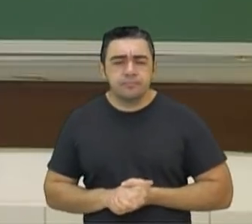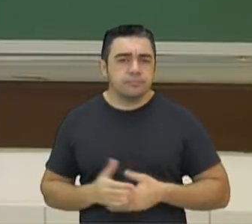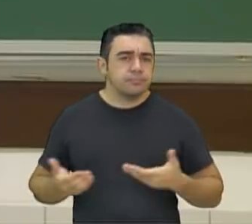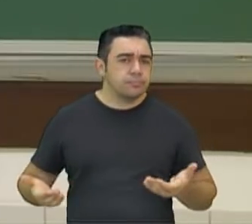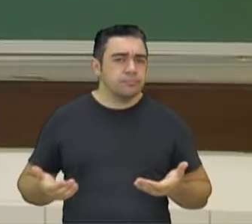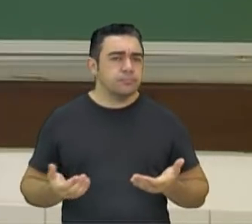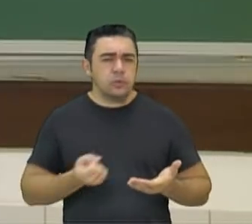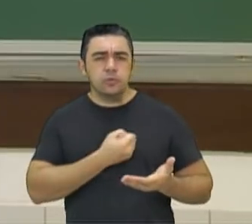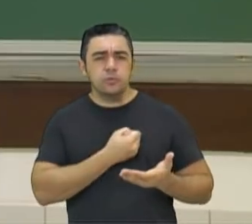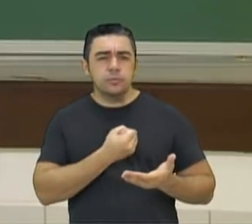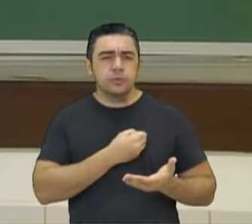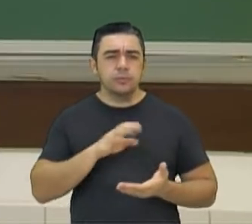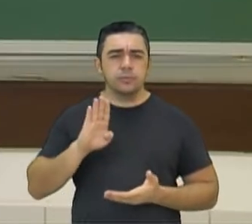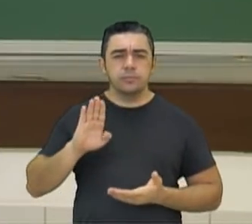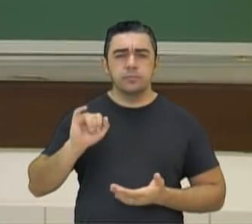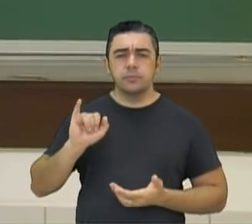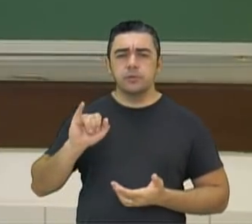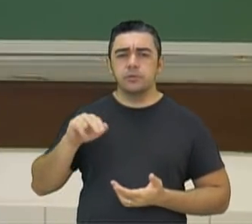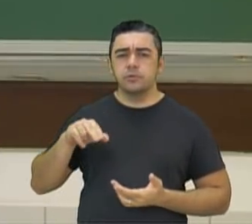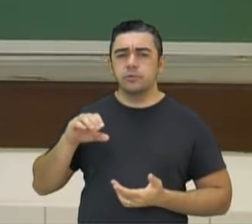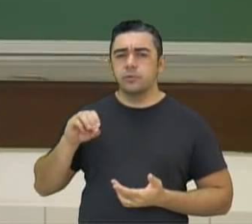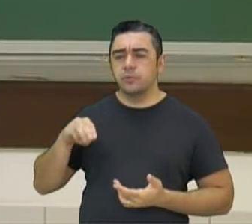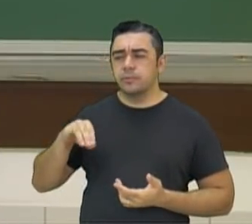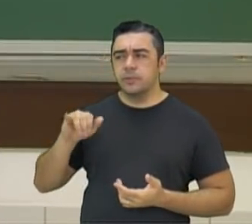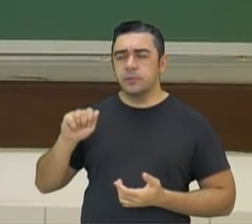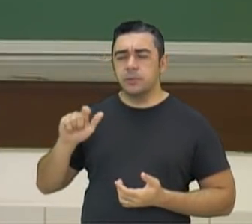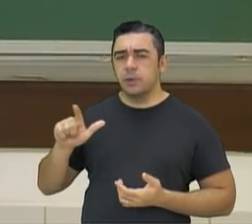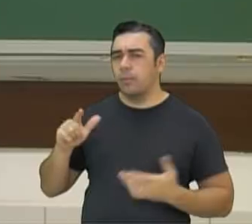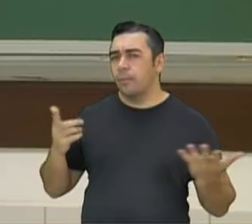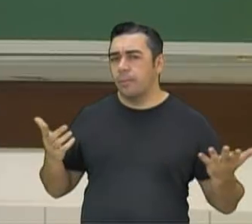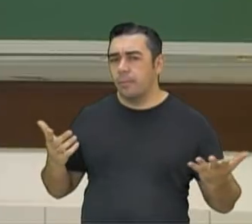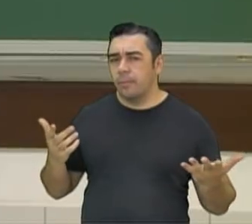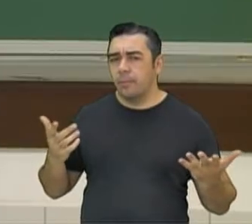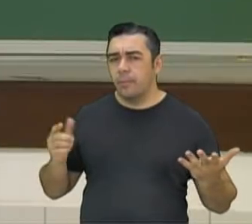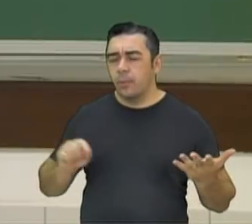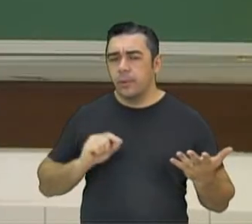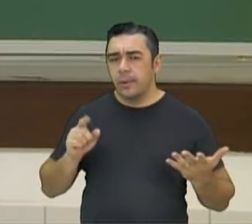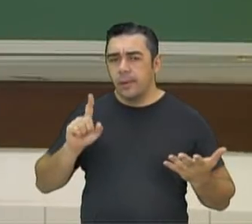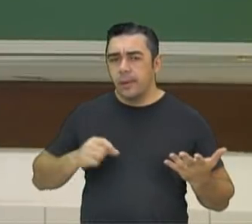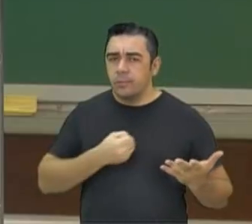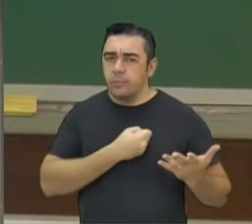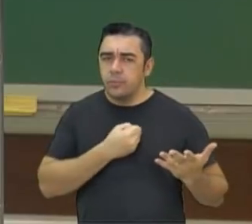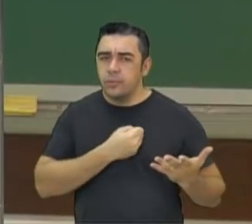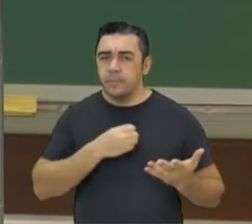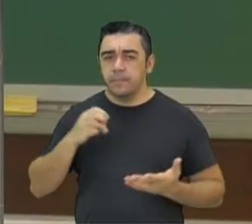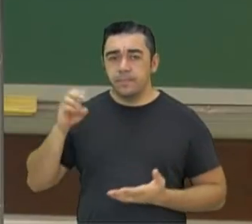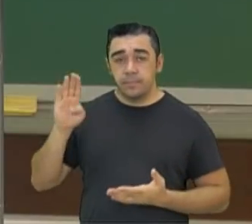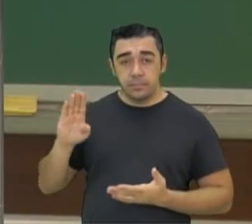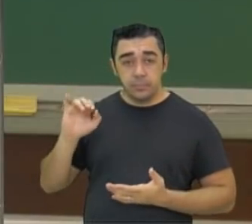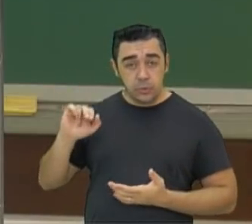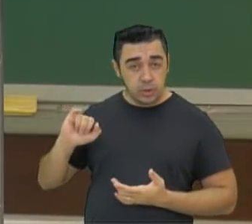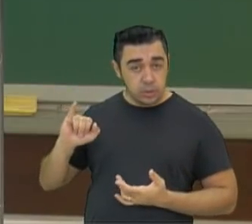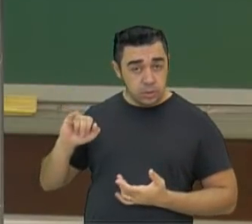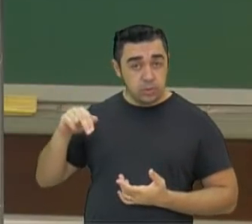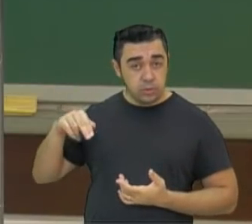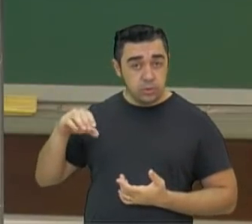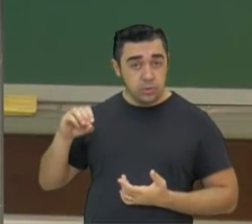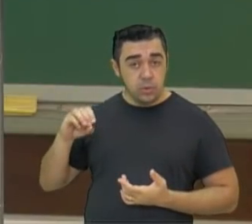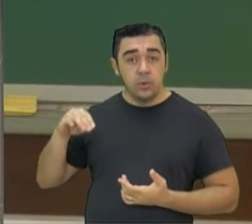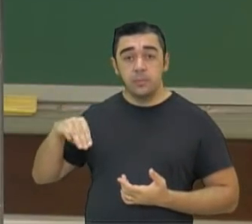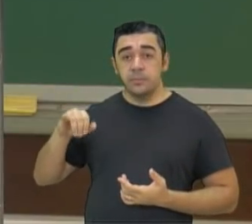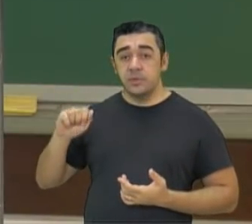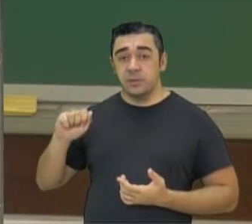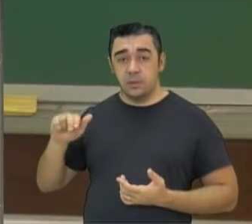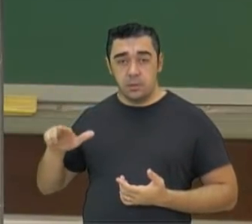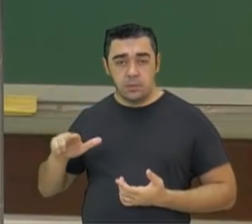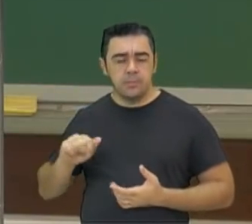E os números binomiais? O que é número binomial? Então, 2 números naturais, n